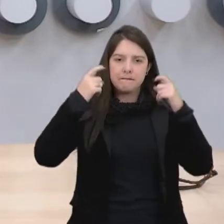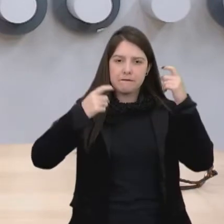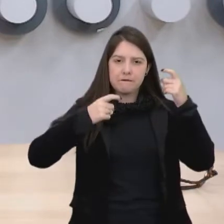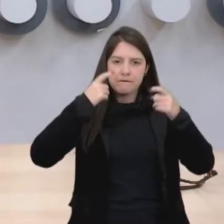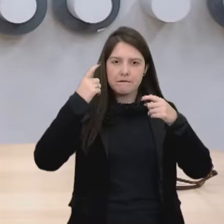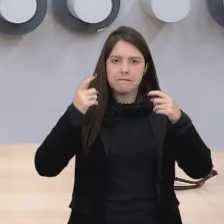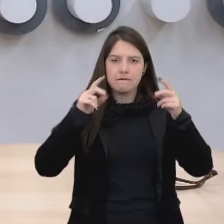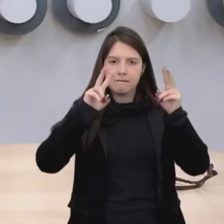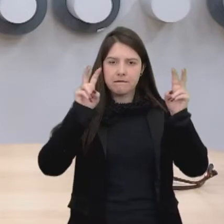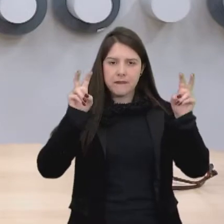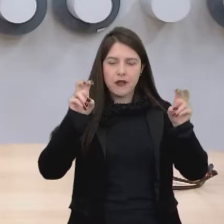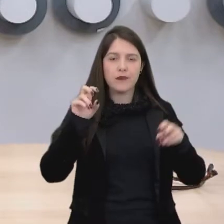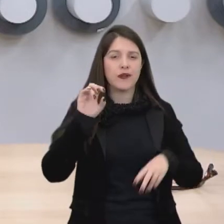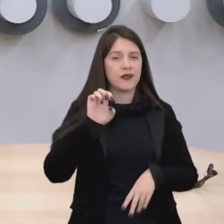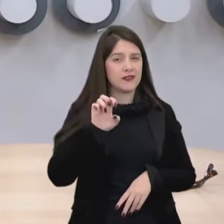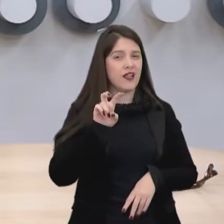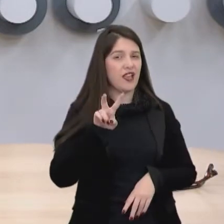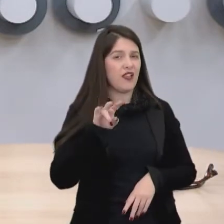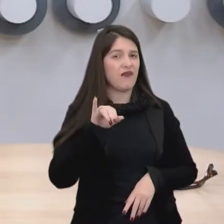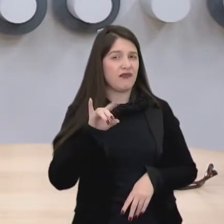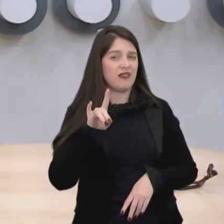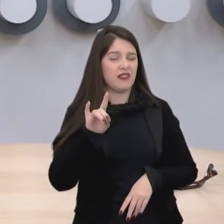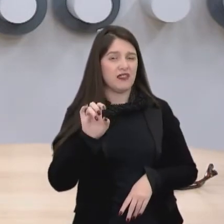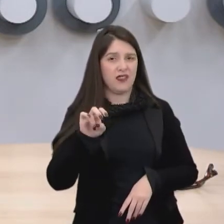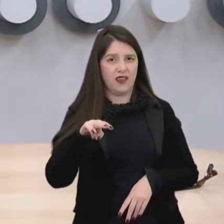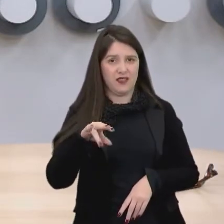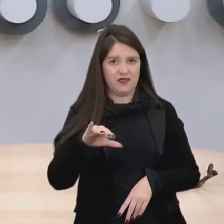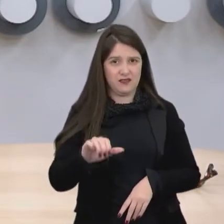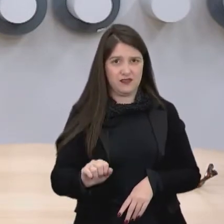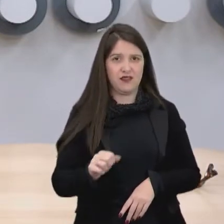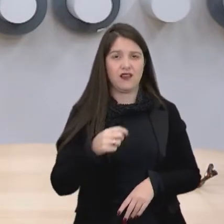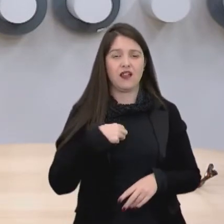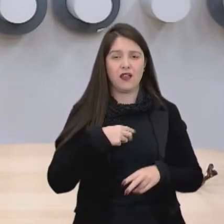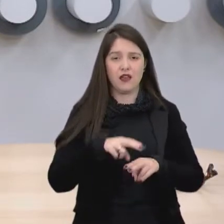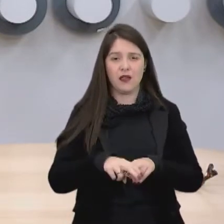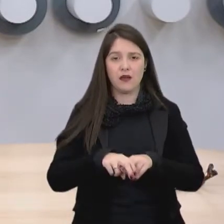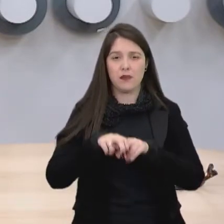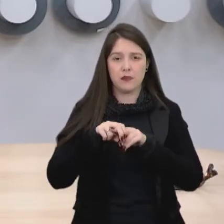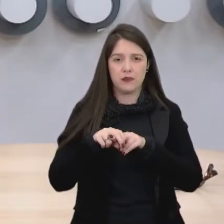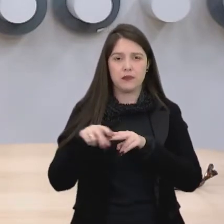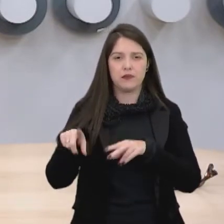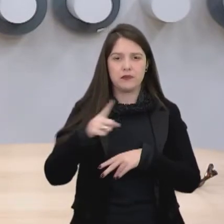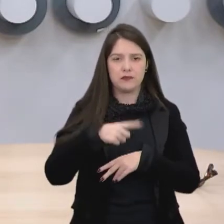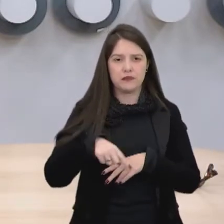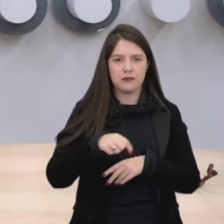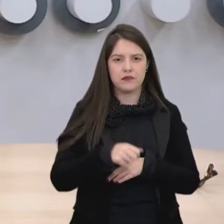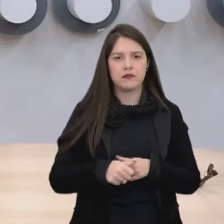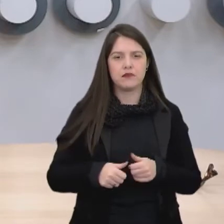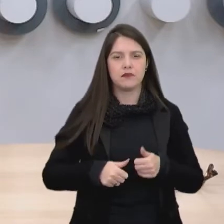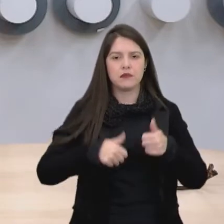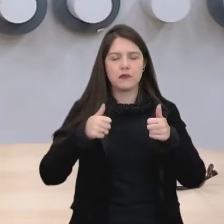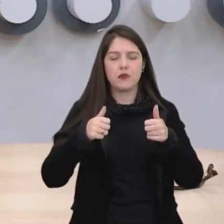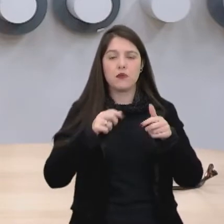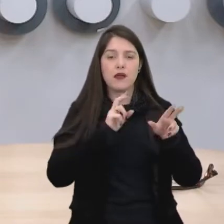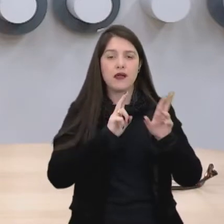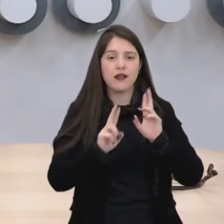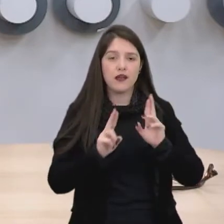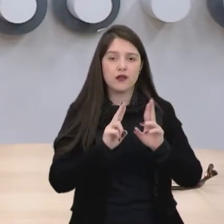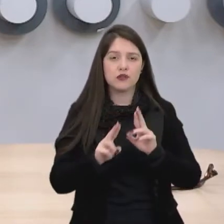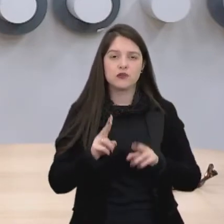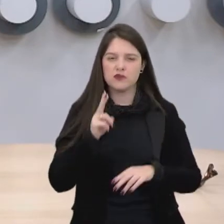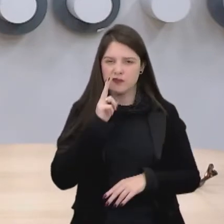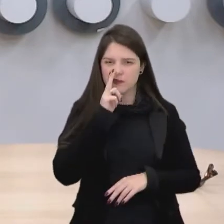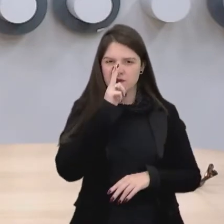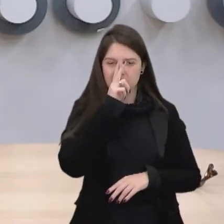aí da Previdência, tá certo? Então, por isso que precisa ter aí ser uma relação muito